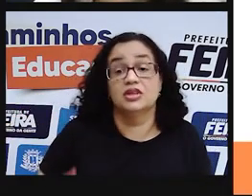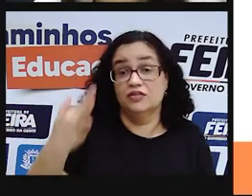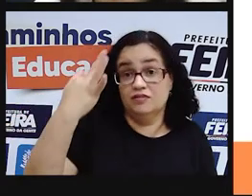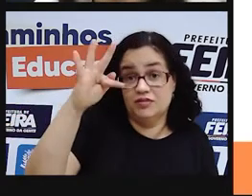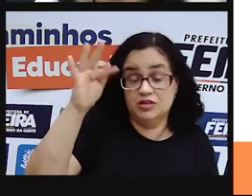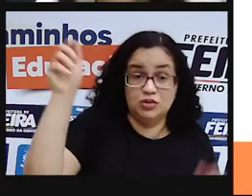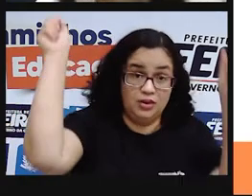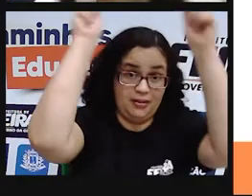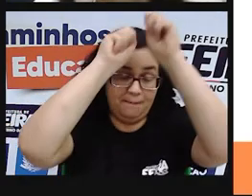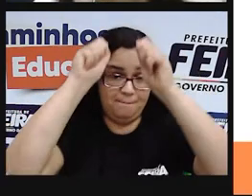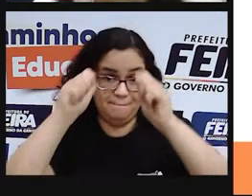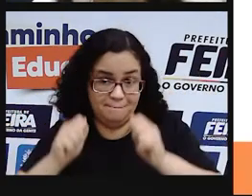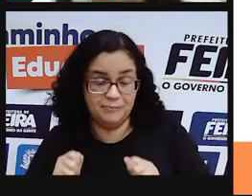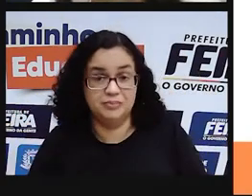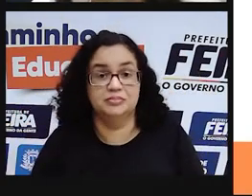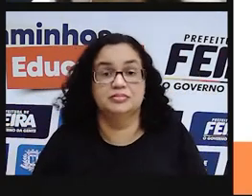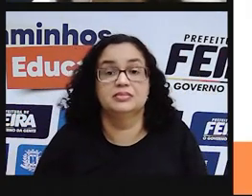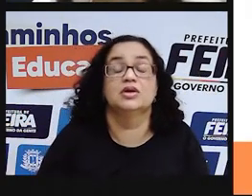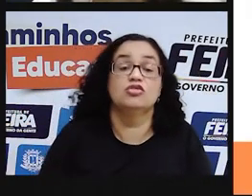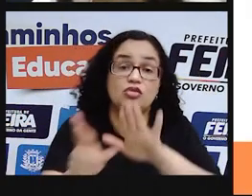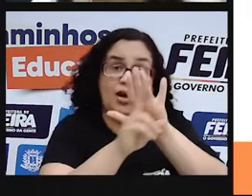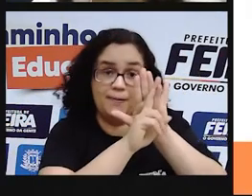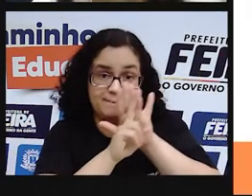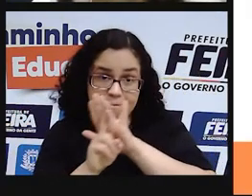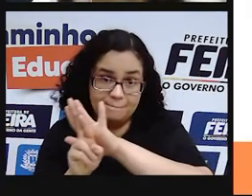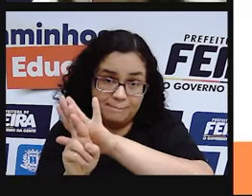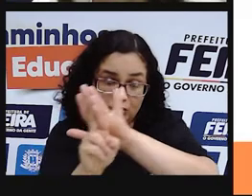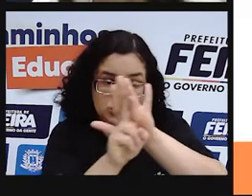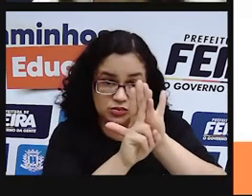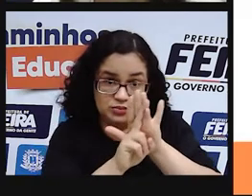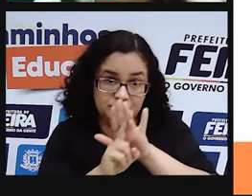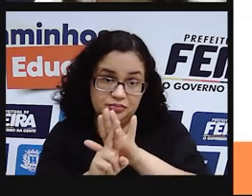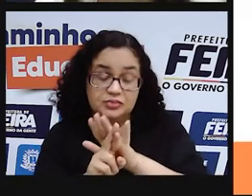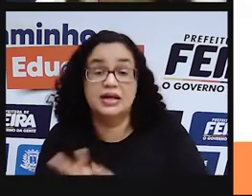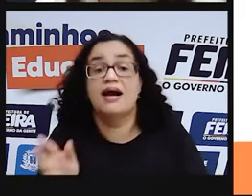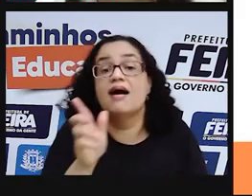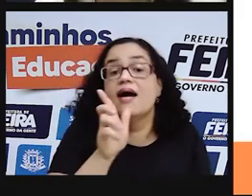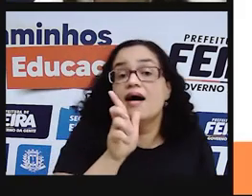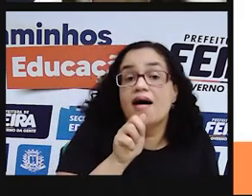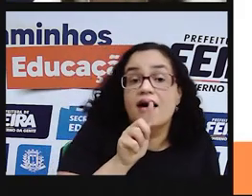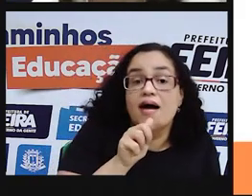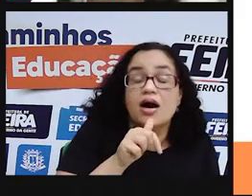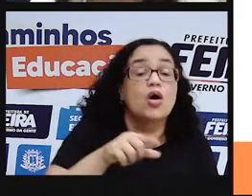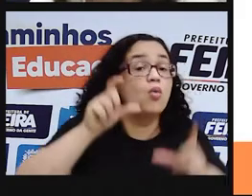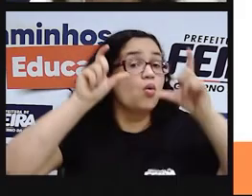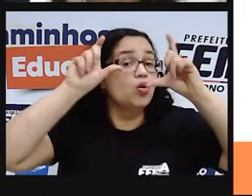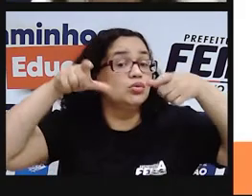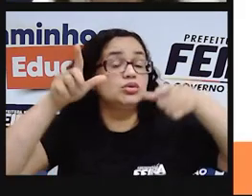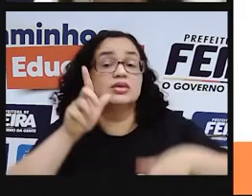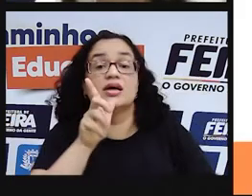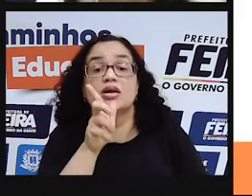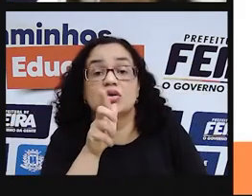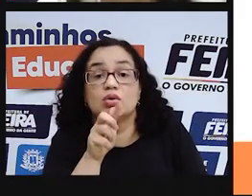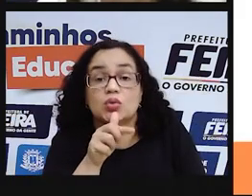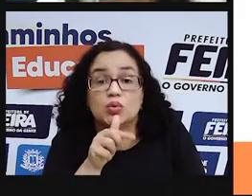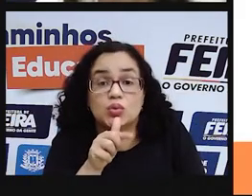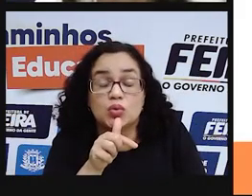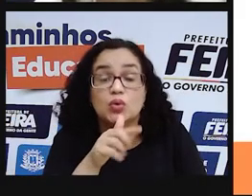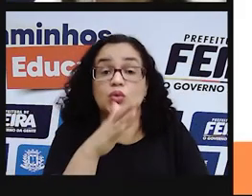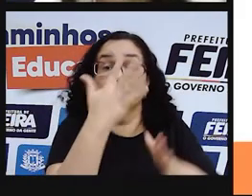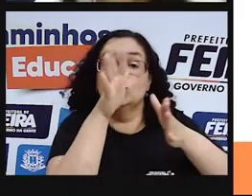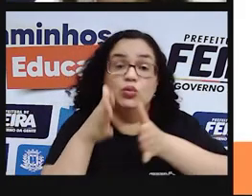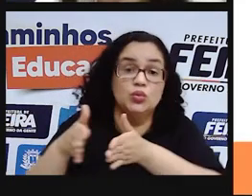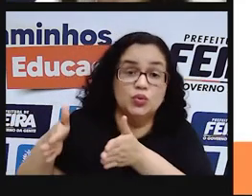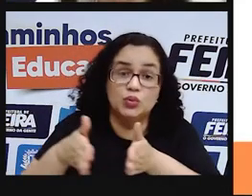físico porque Mostra aí as questões hidrográficas por onde está a água por onde estão